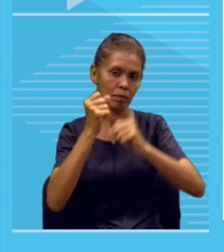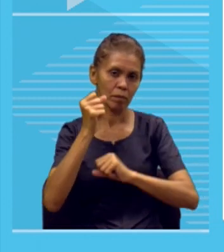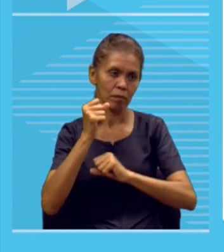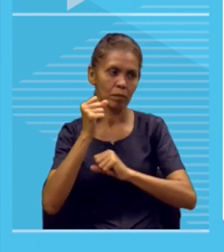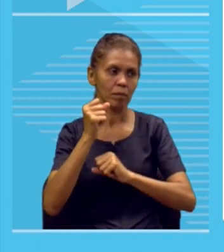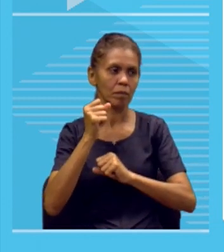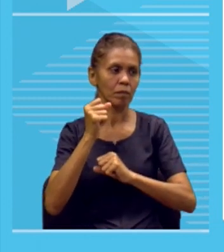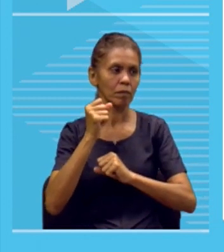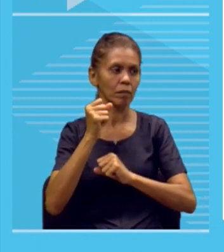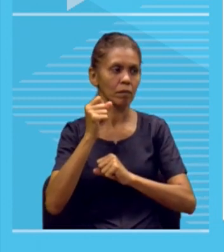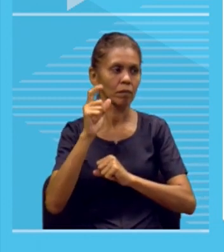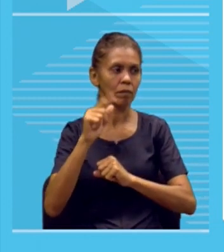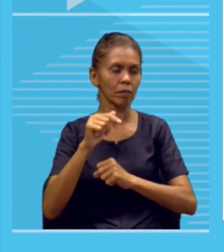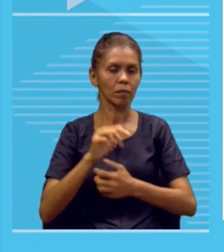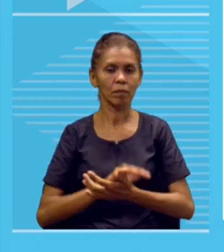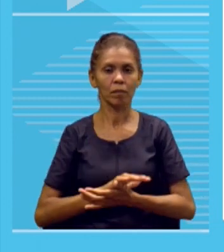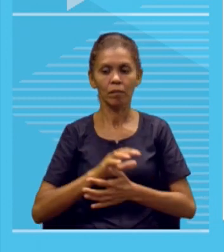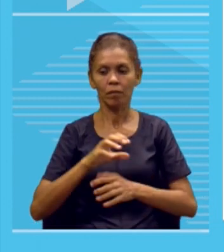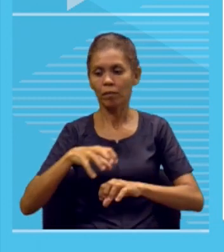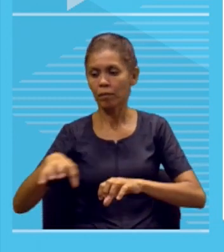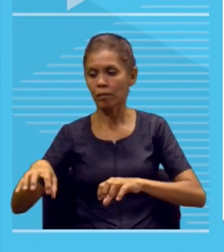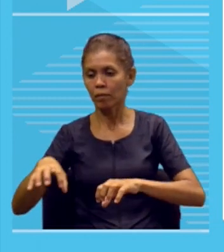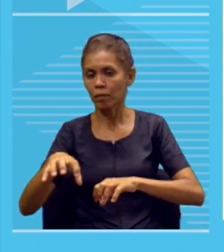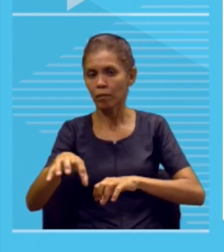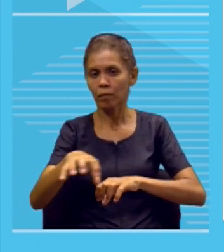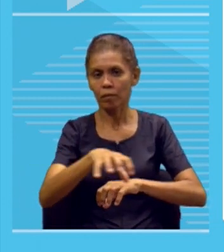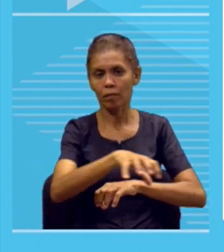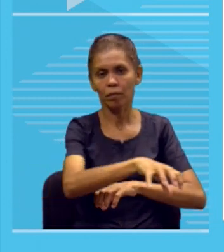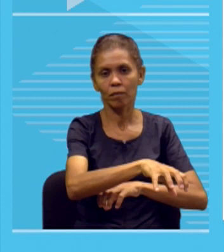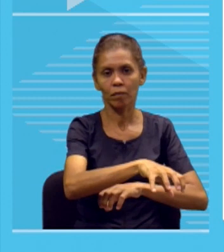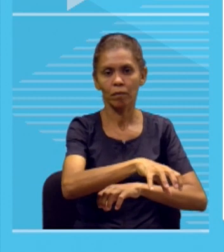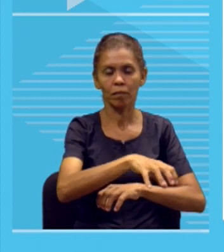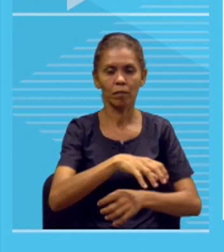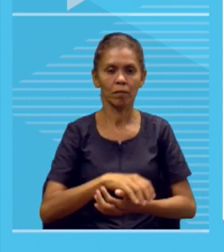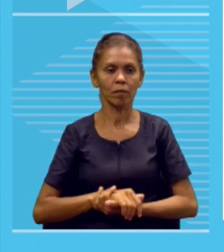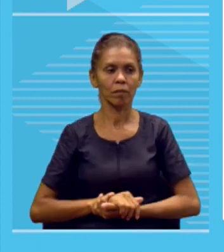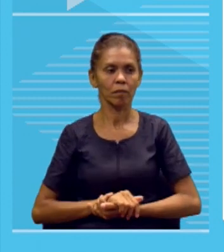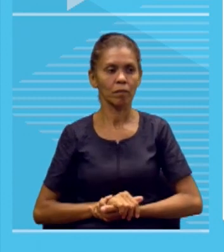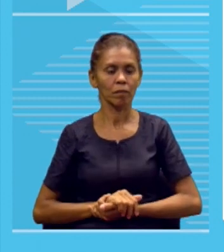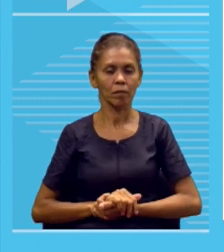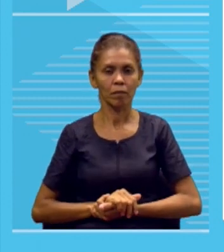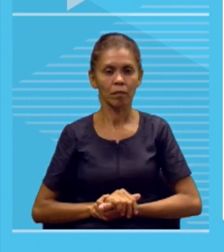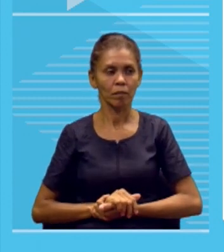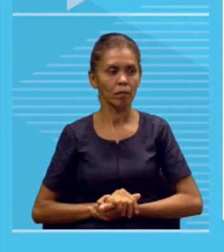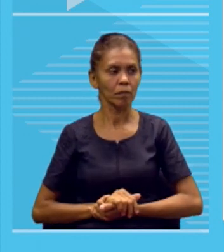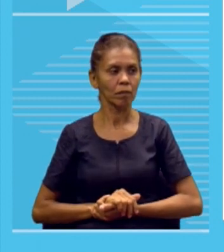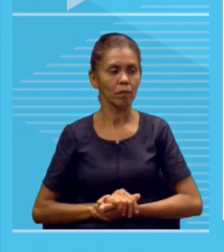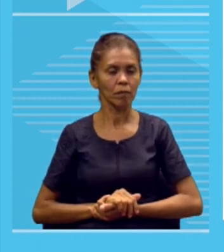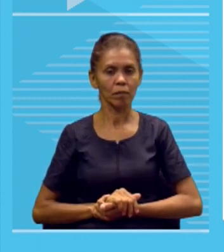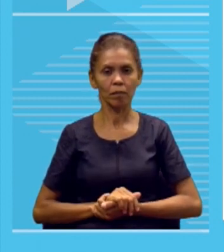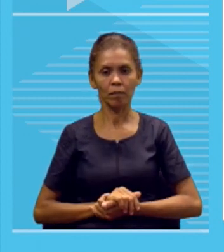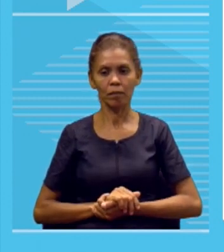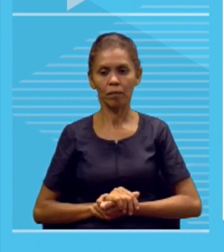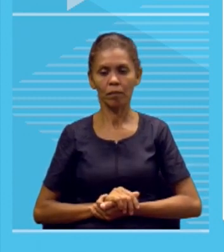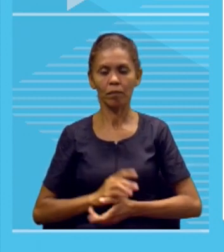ficar mais distante, né? Elas começam a se deslocar para o meio rural,